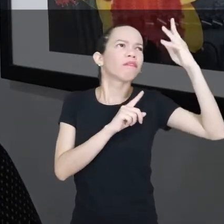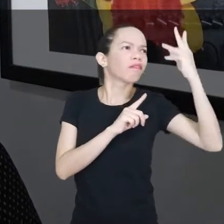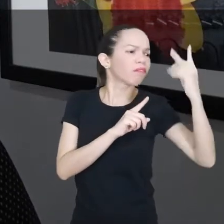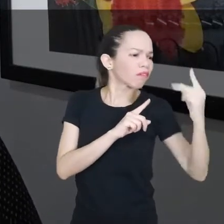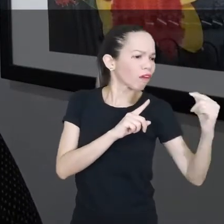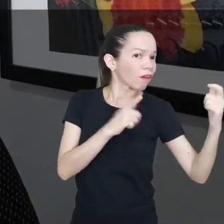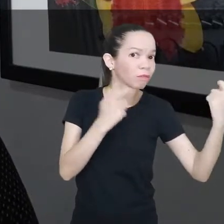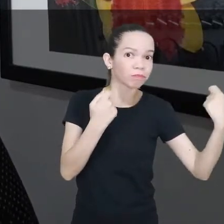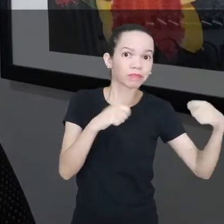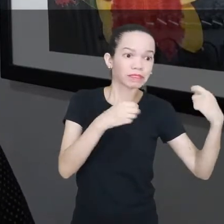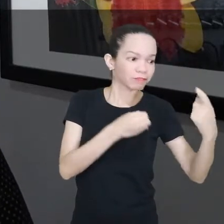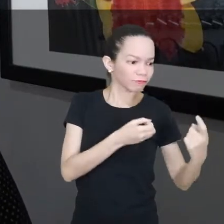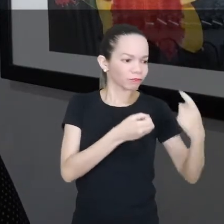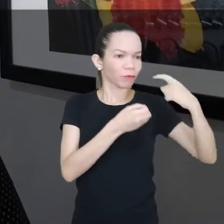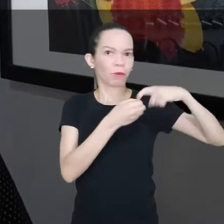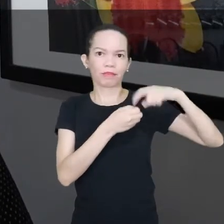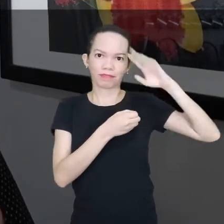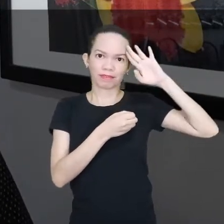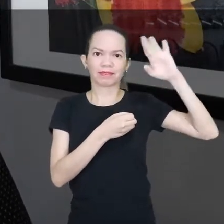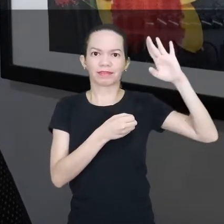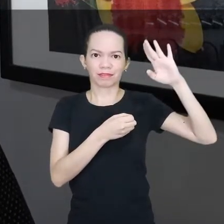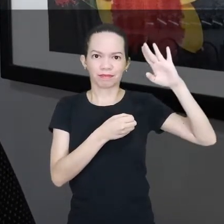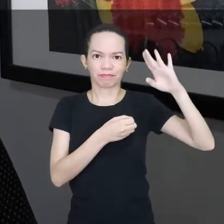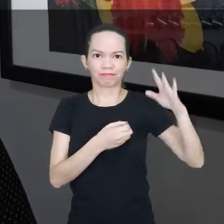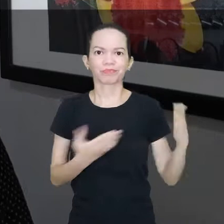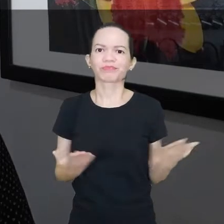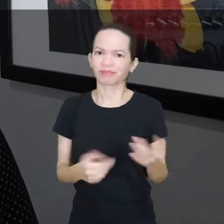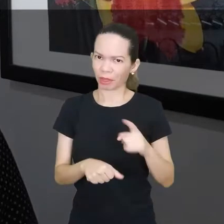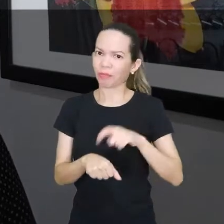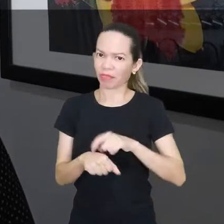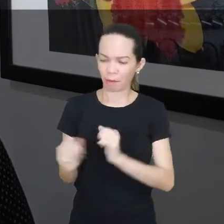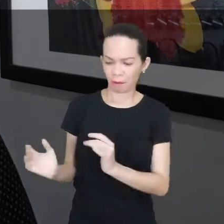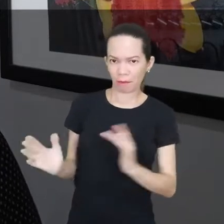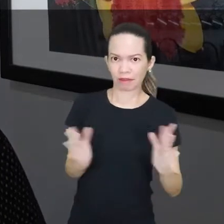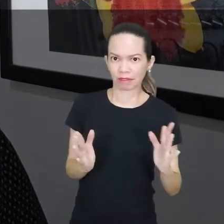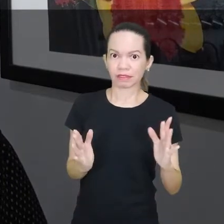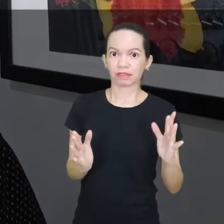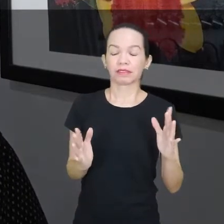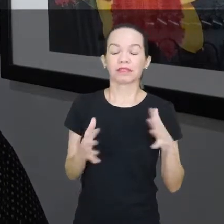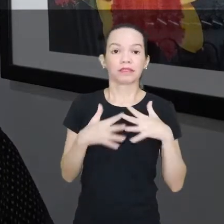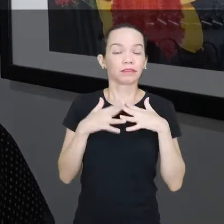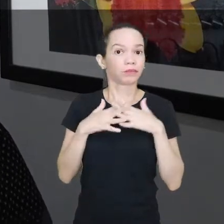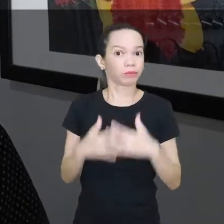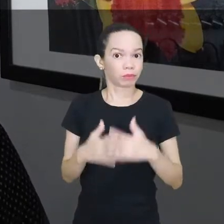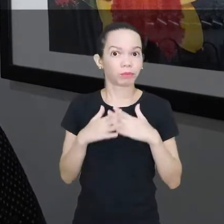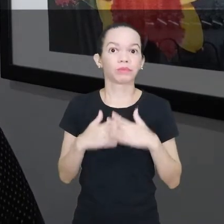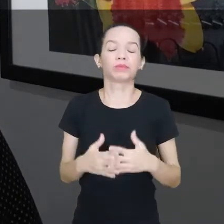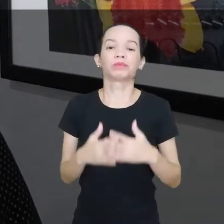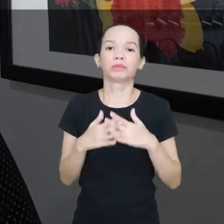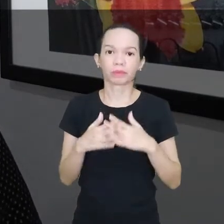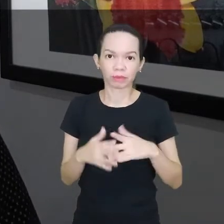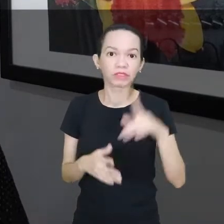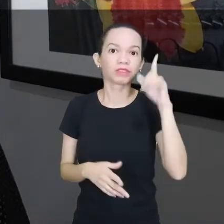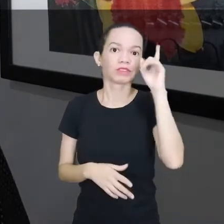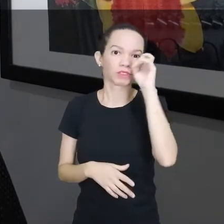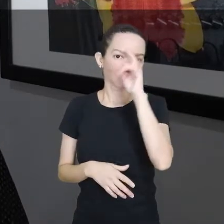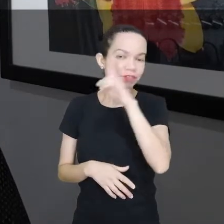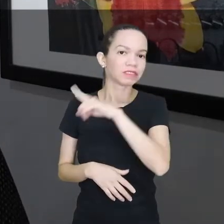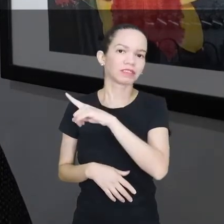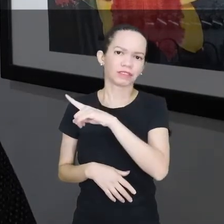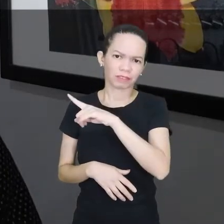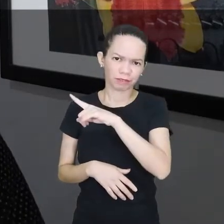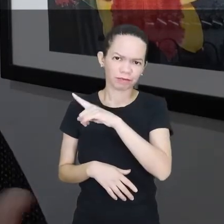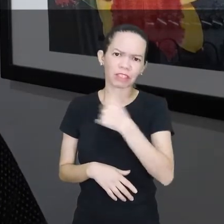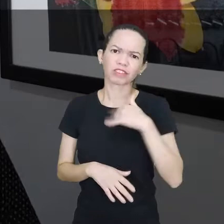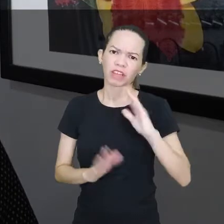ressuscitando sonhos. Falar sobre isso num tempo de caos é bastante difícil, não é fácil. Quem já passou